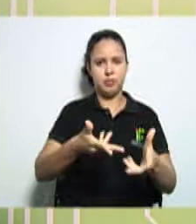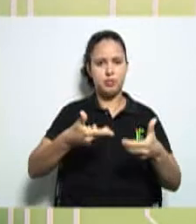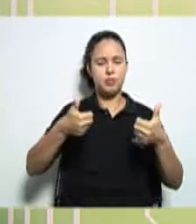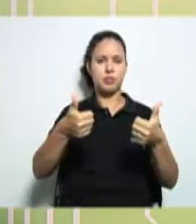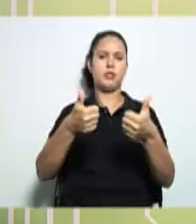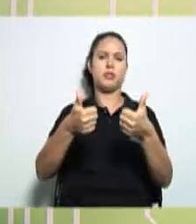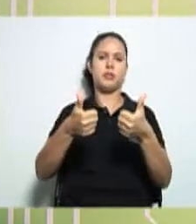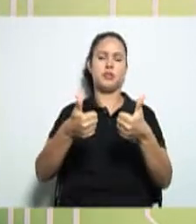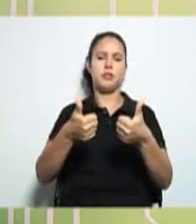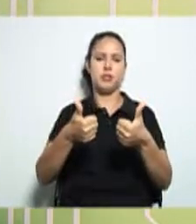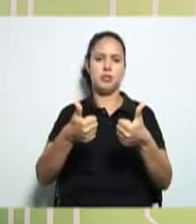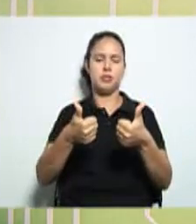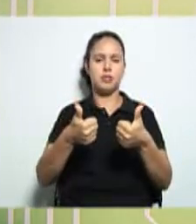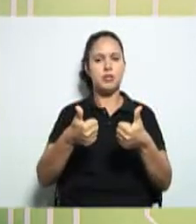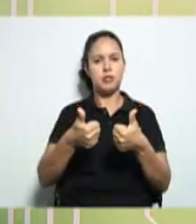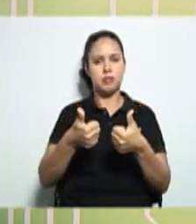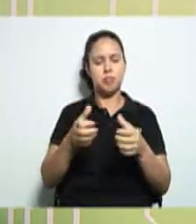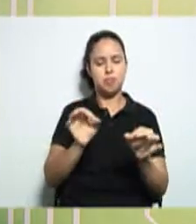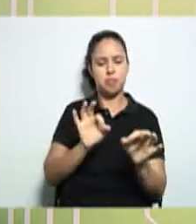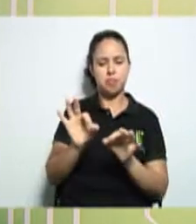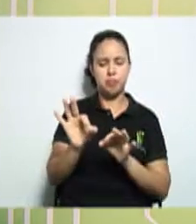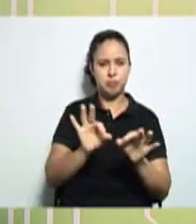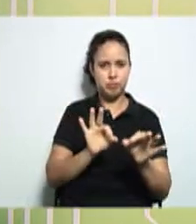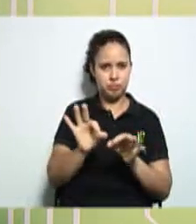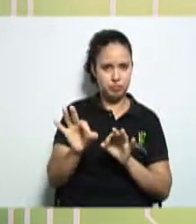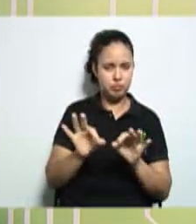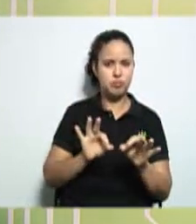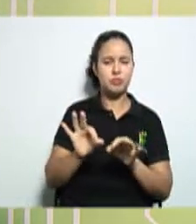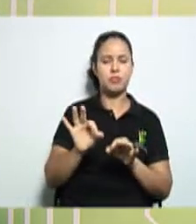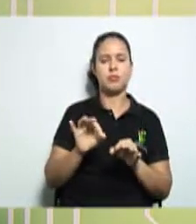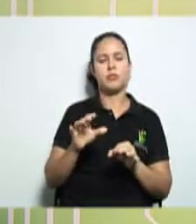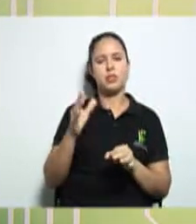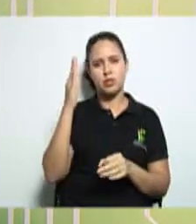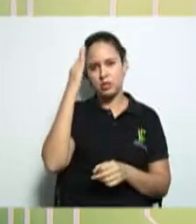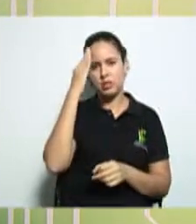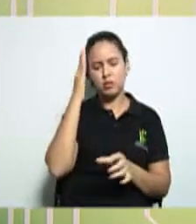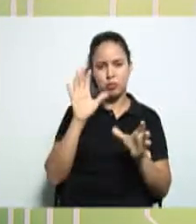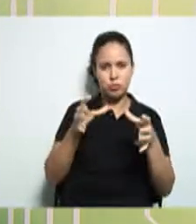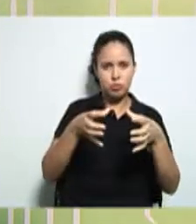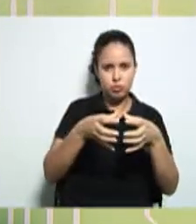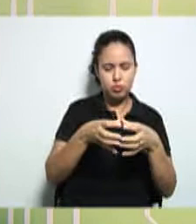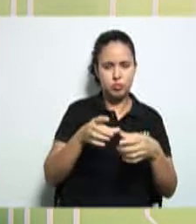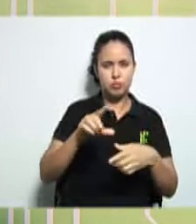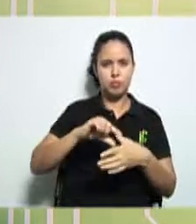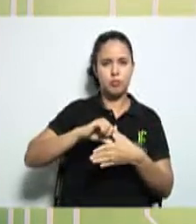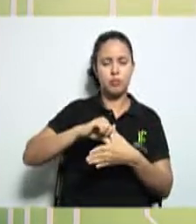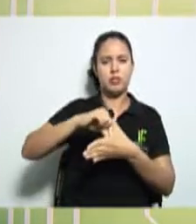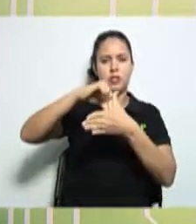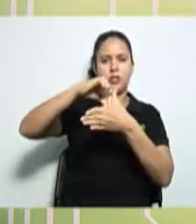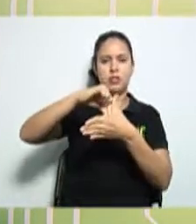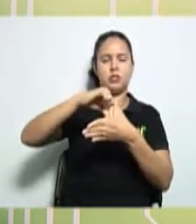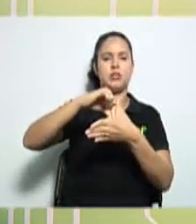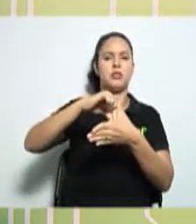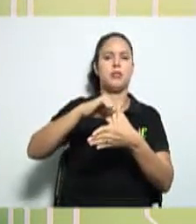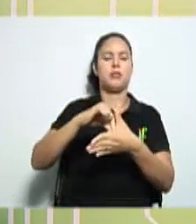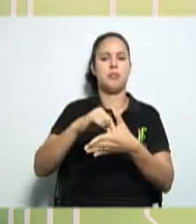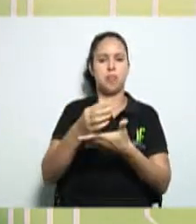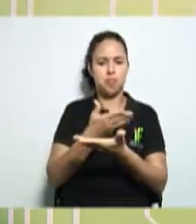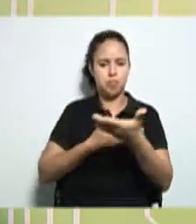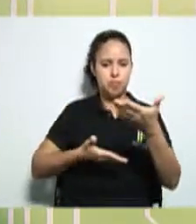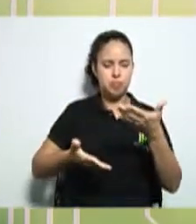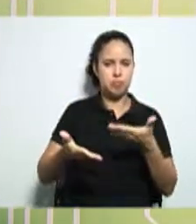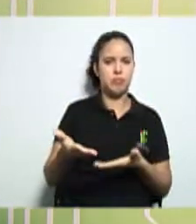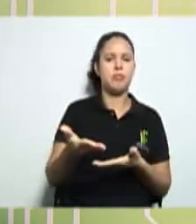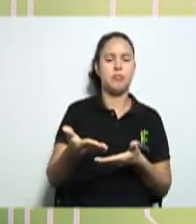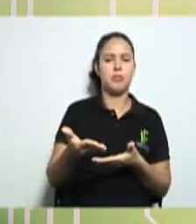bem essa equipe. É claro que a gente sabe que vai ter um líder, e nós temos aí um líder que vai estar colaborando efetivamente com vocês, que é o